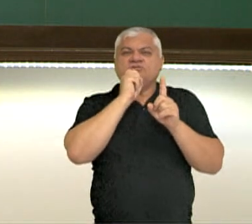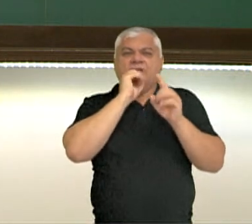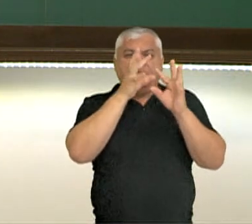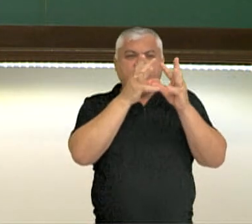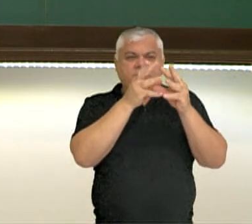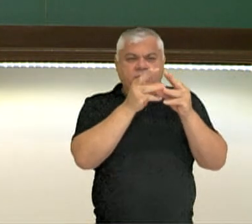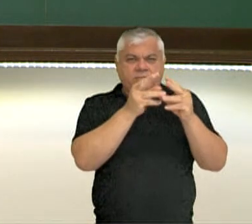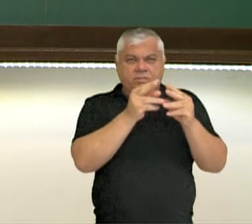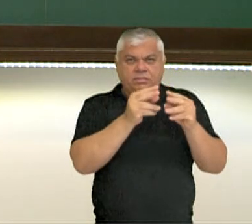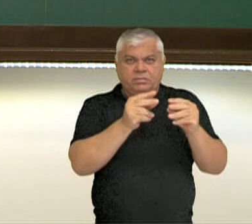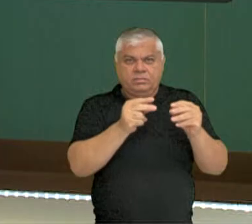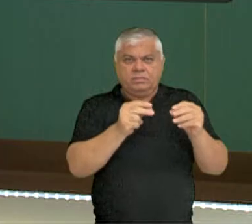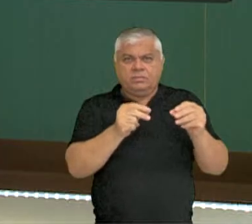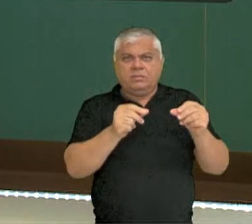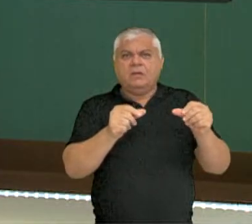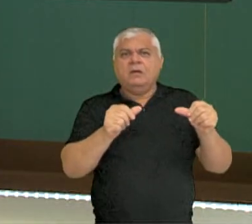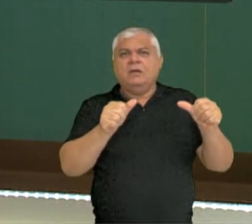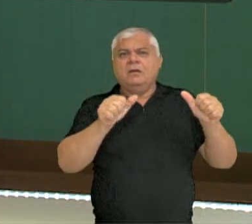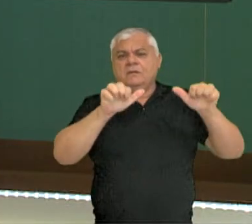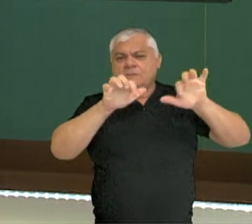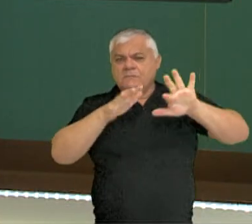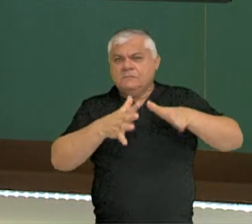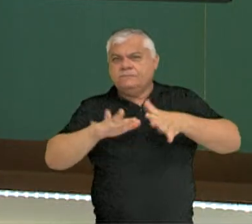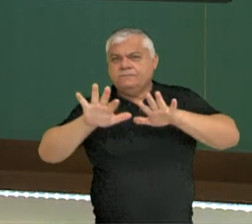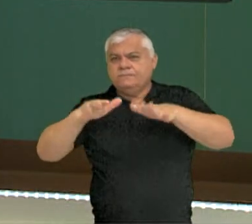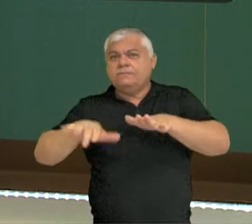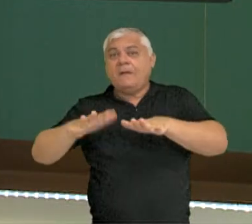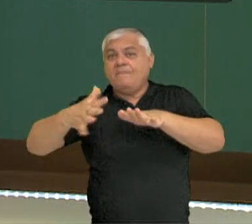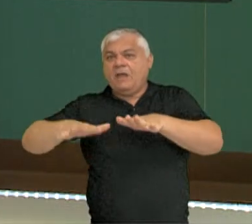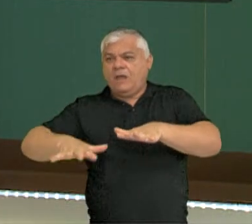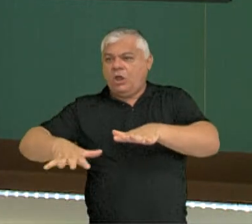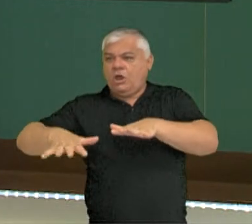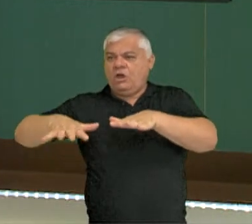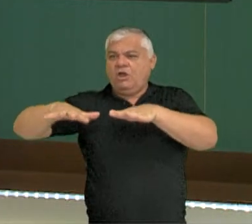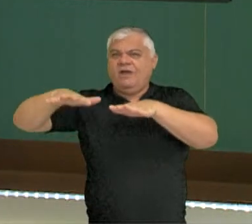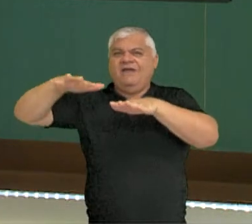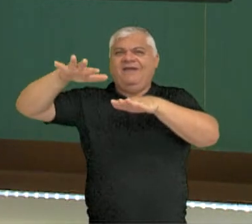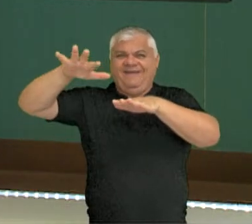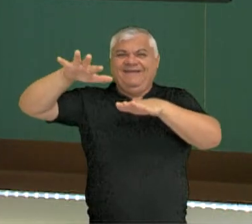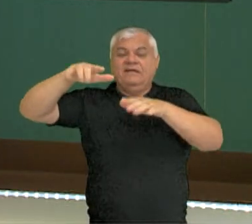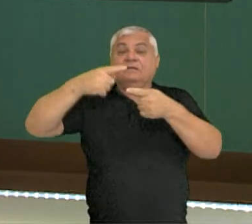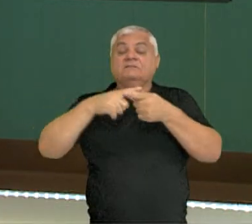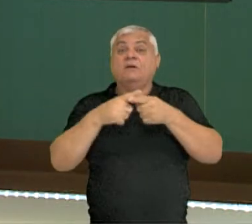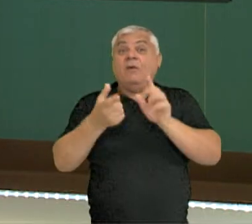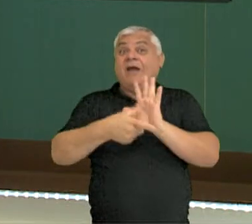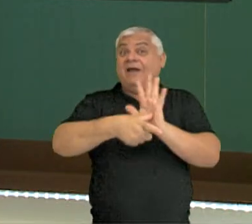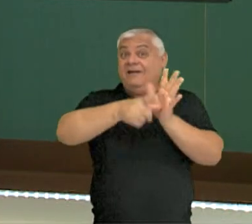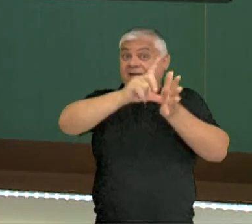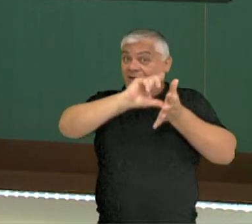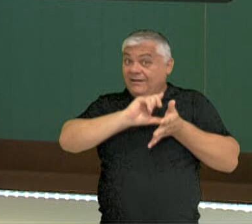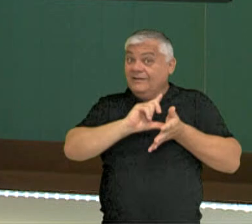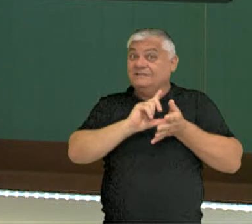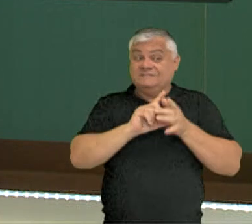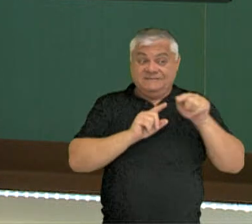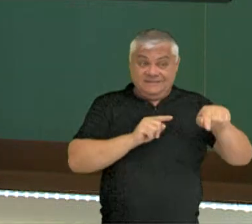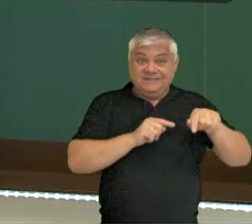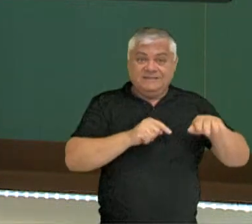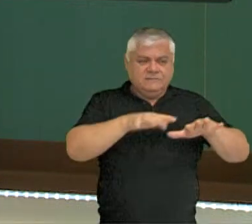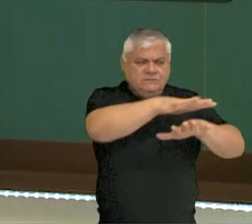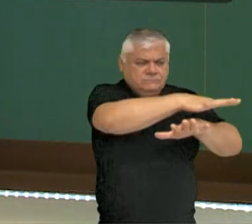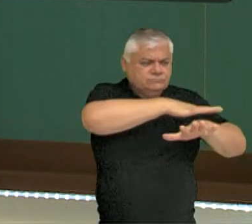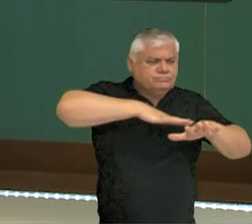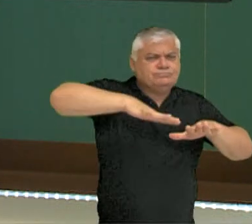gelo, para algum lugar vai, aumenta o nível do mar. Então, antes, na era glacial, antes desse aumento